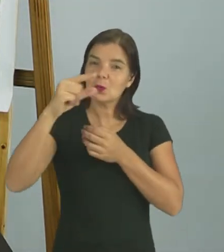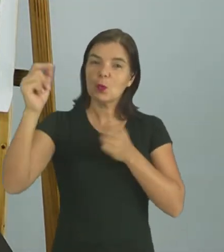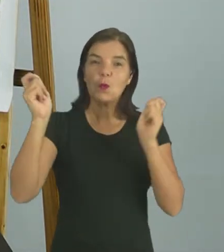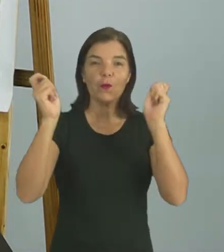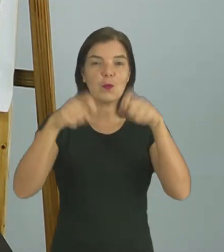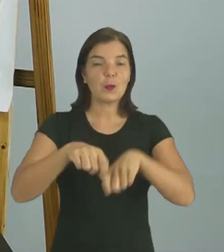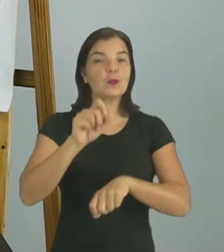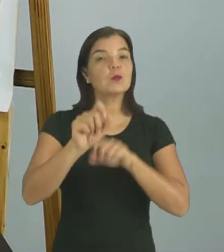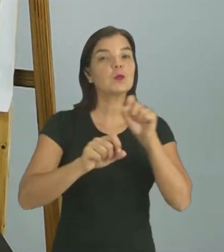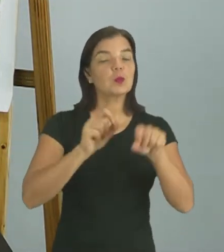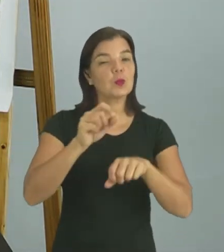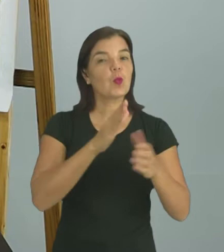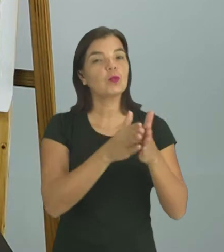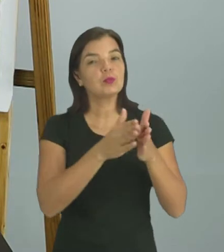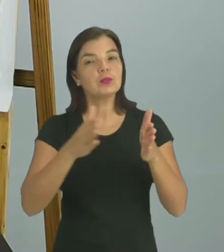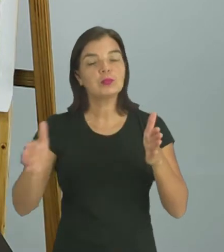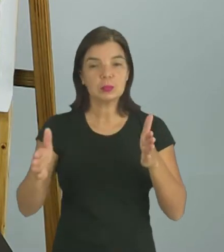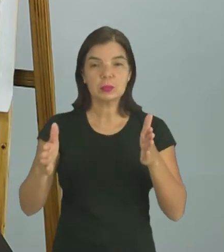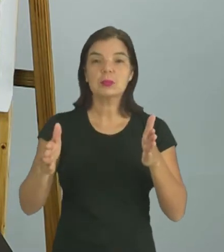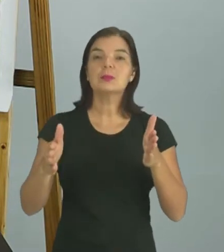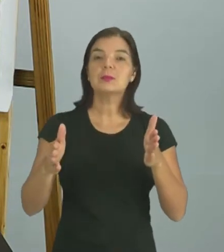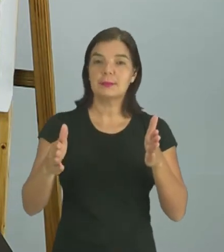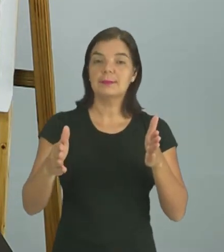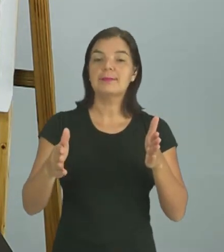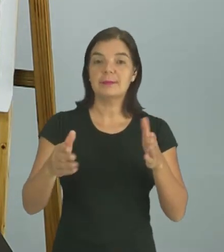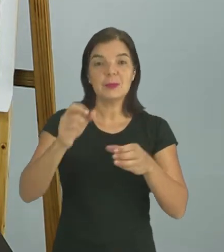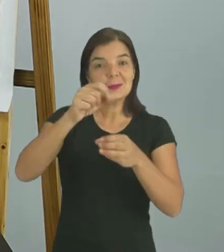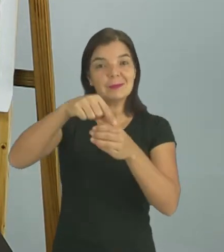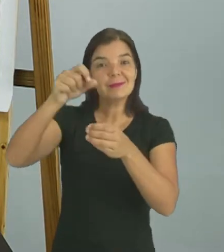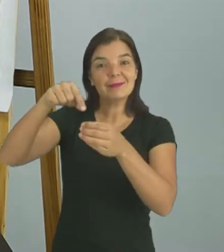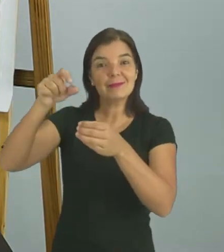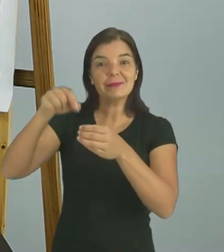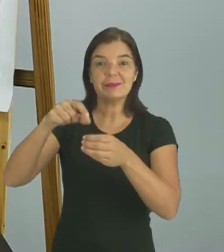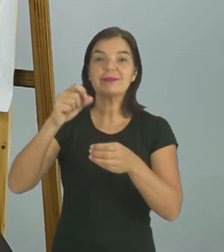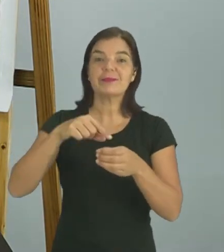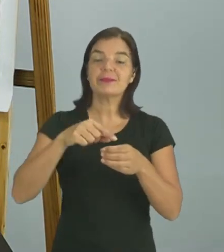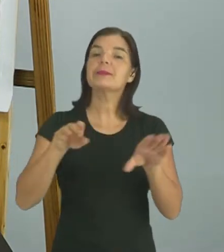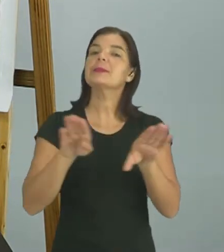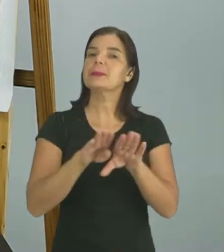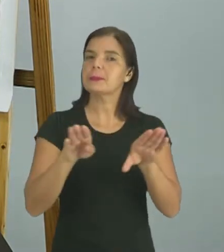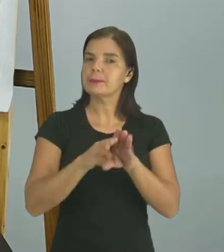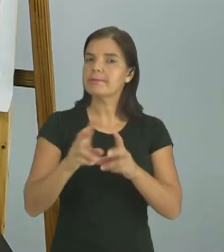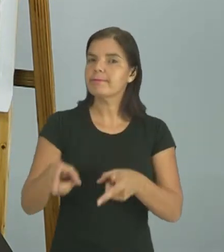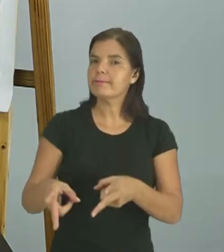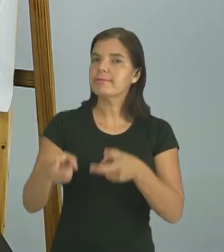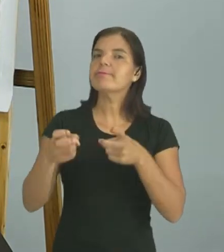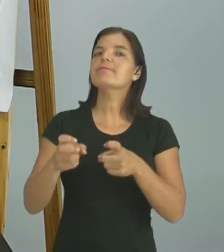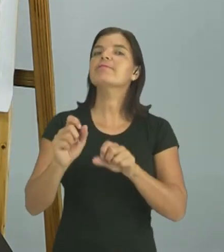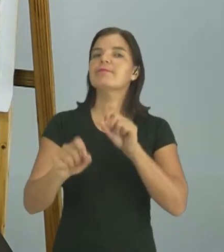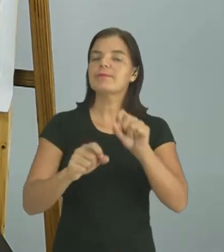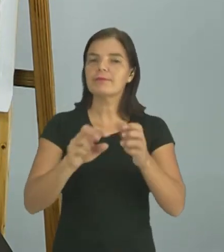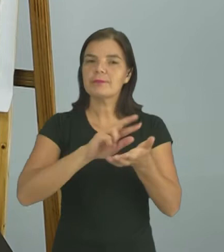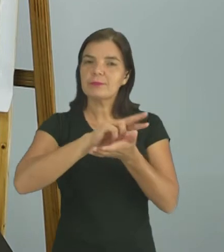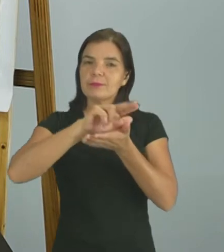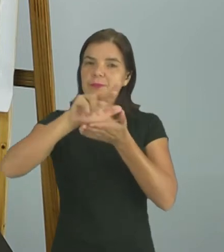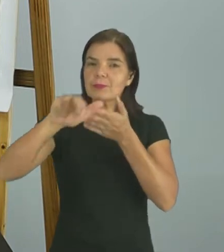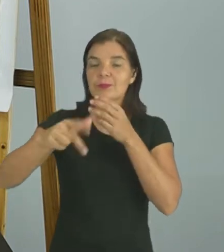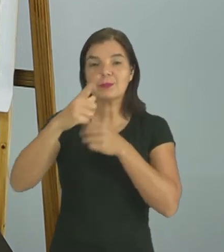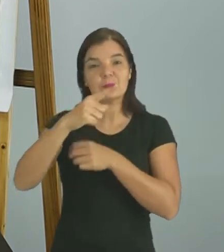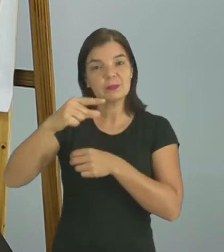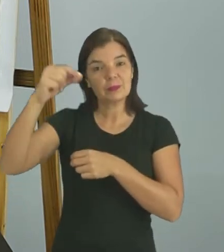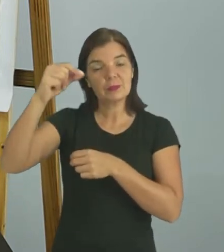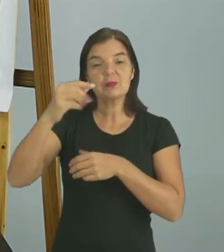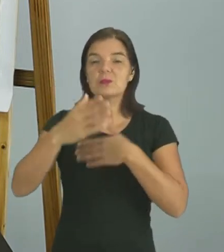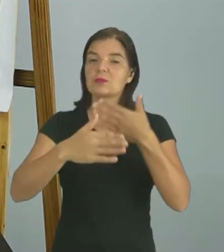possível determinar o período para se plantar. Também ele percebeu que essas variações da lua